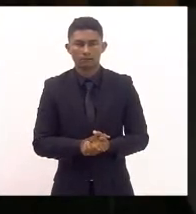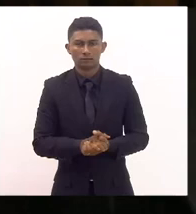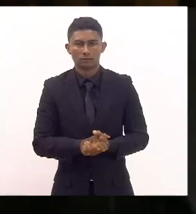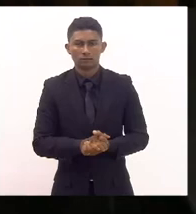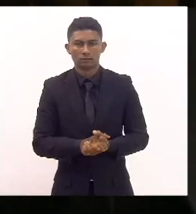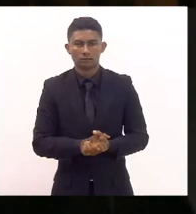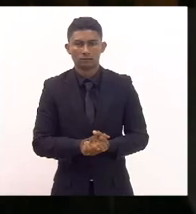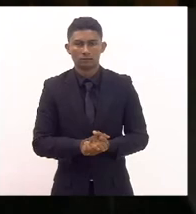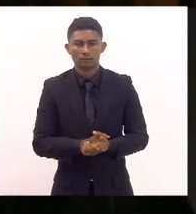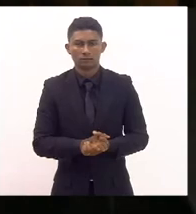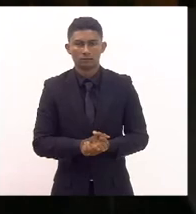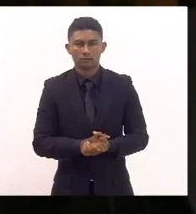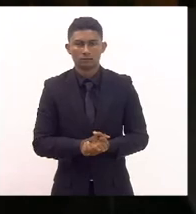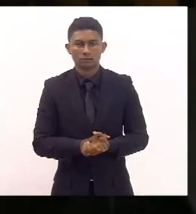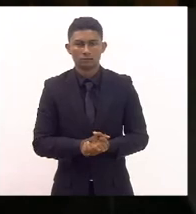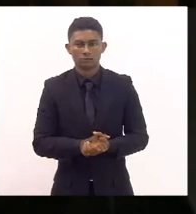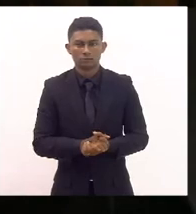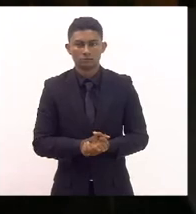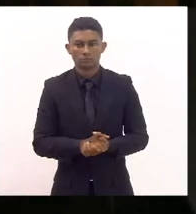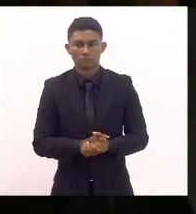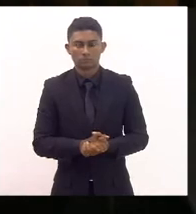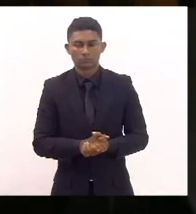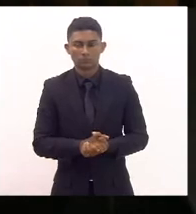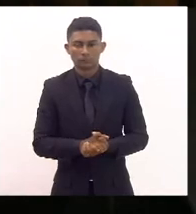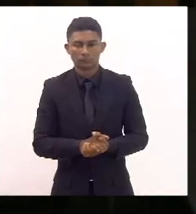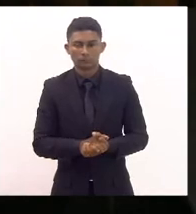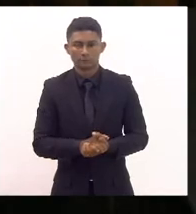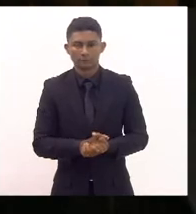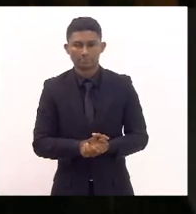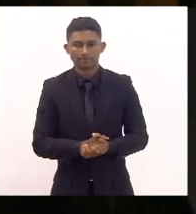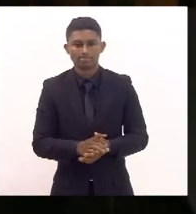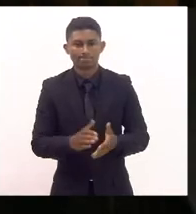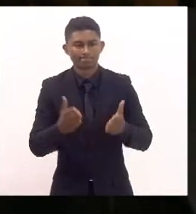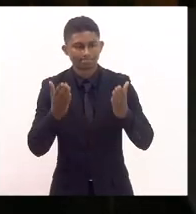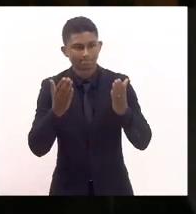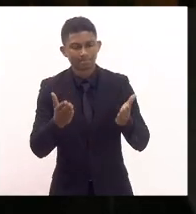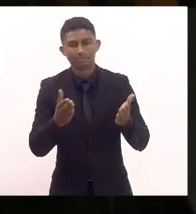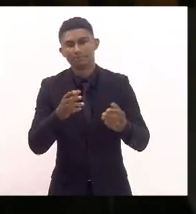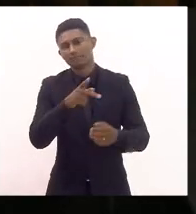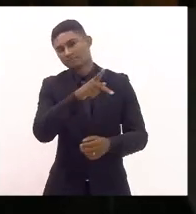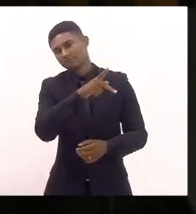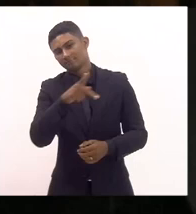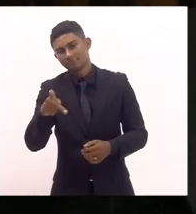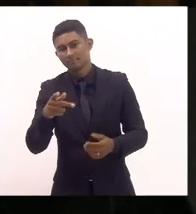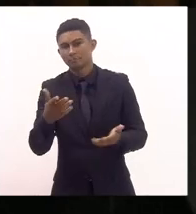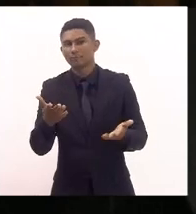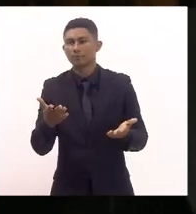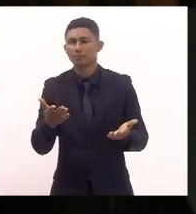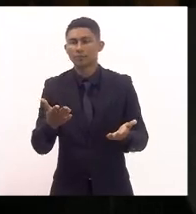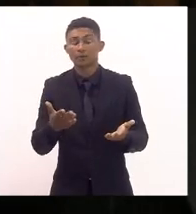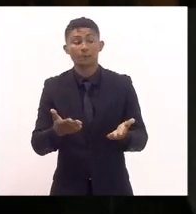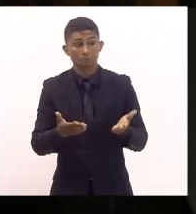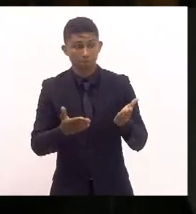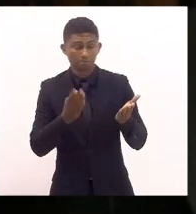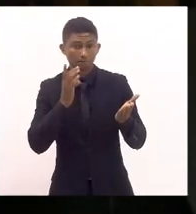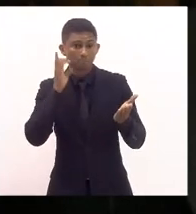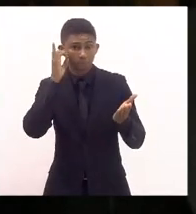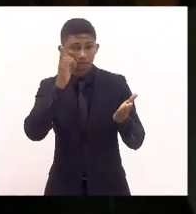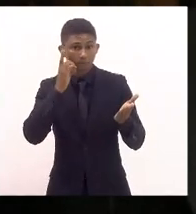E aí a senhora Presidente deputada